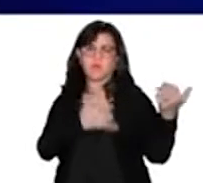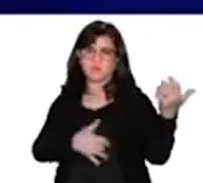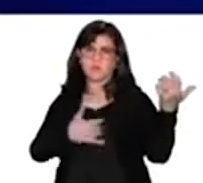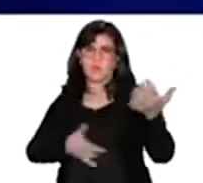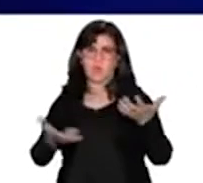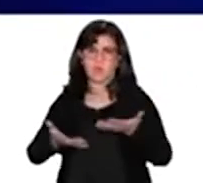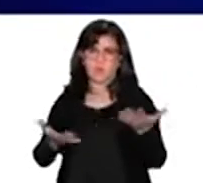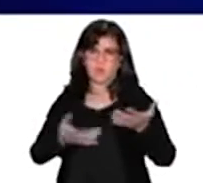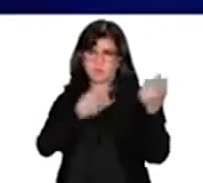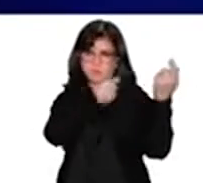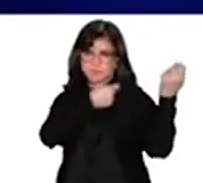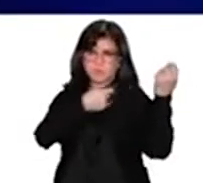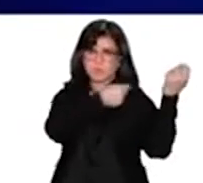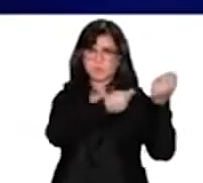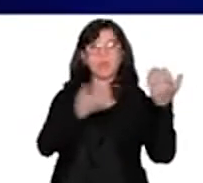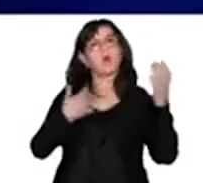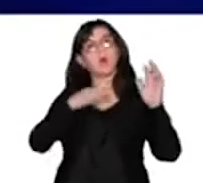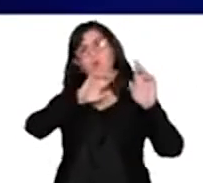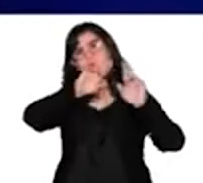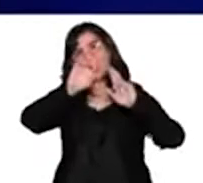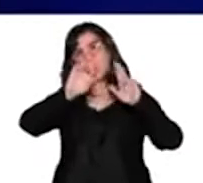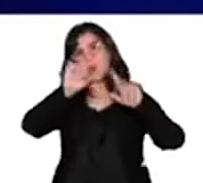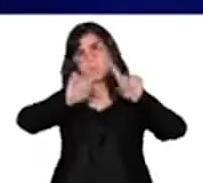noite algumas peças